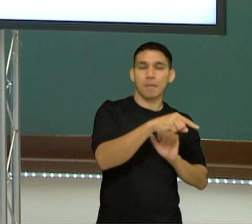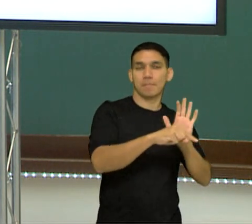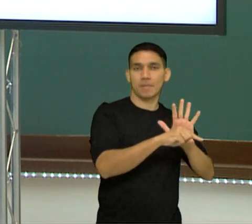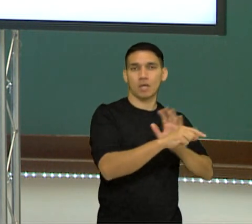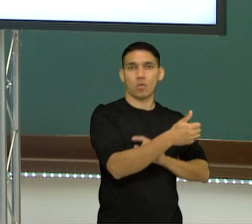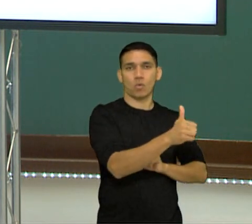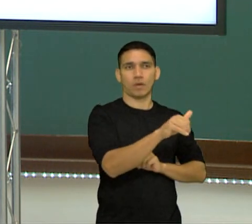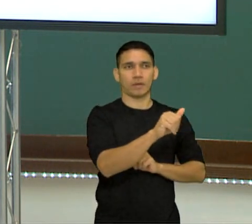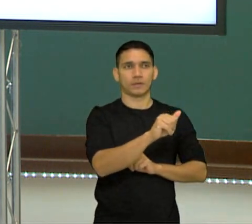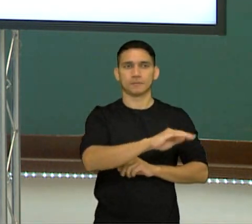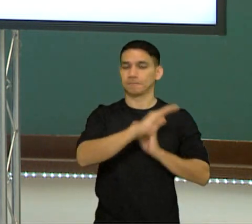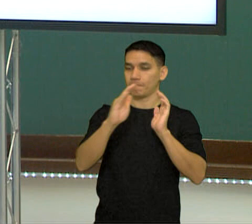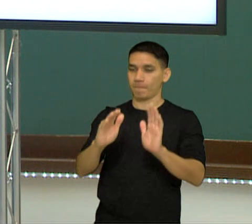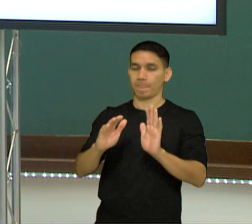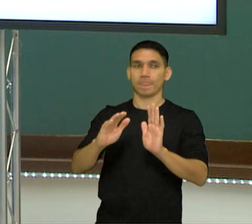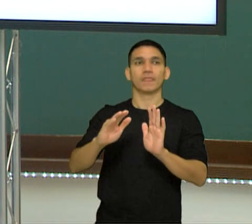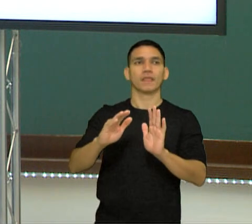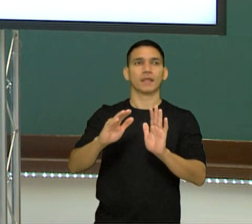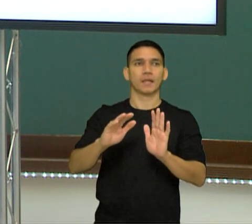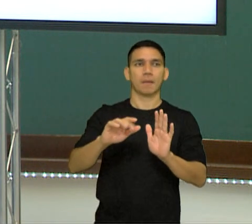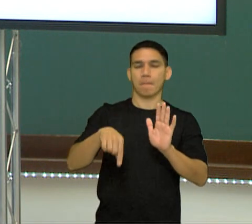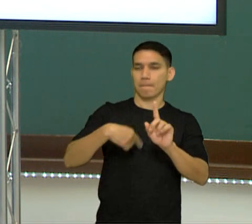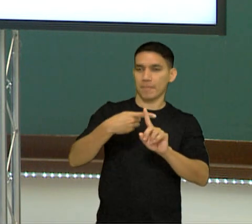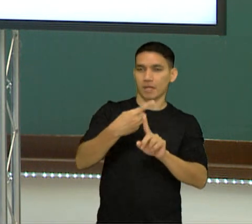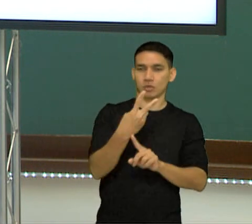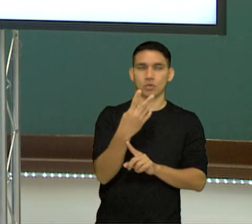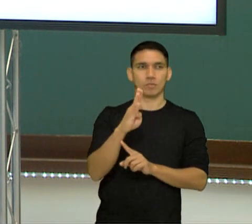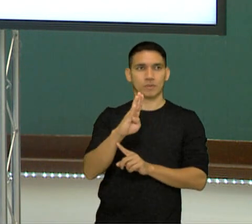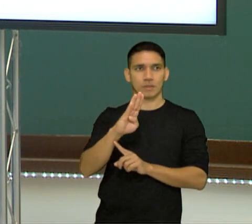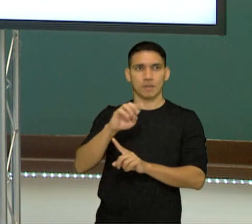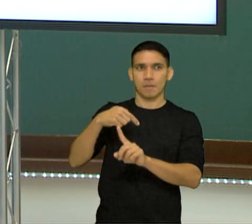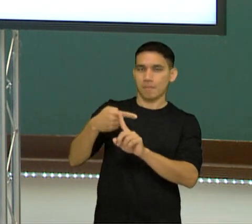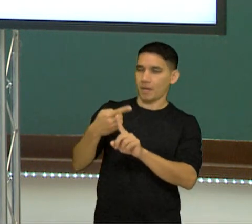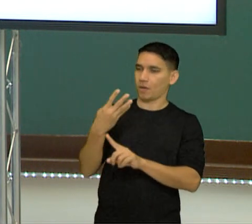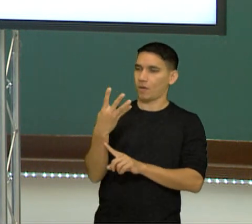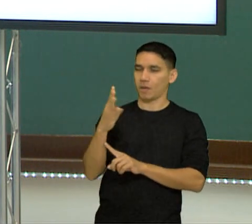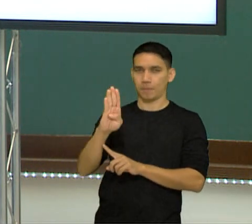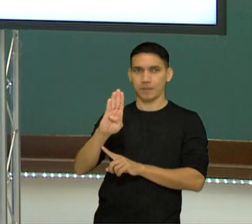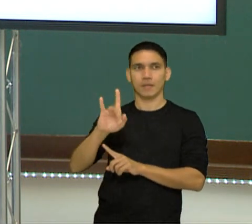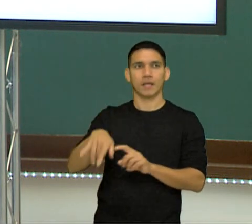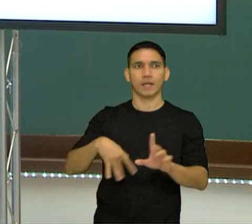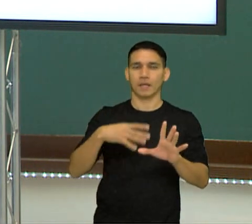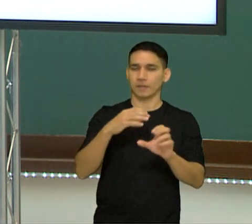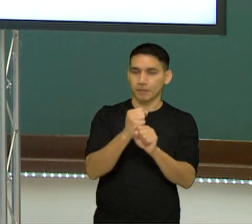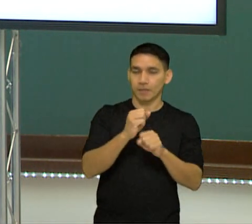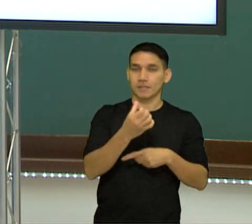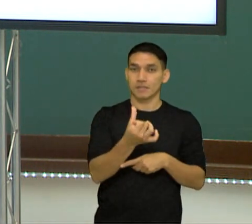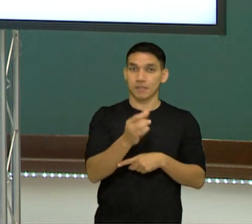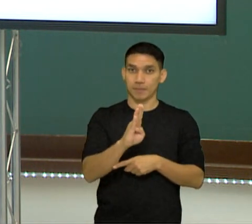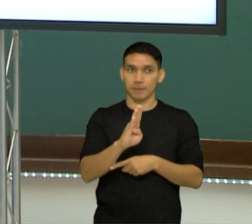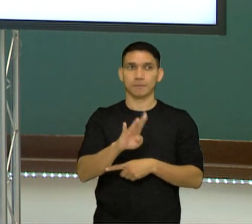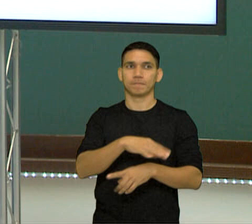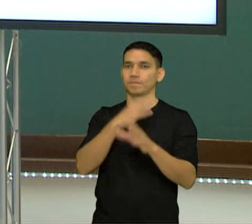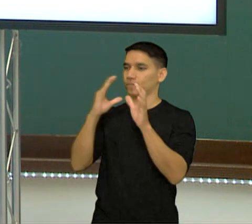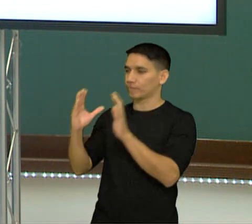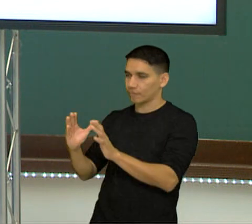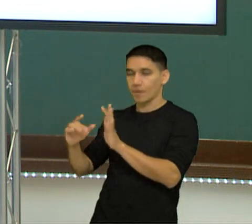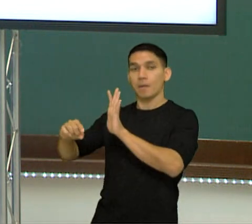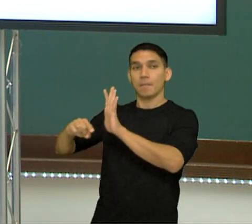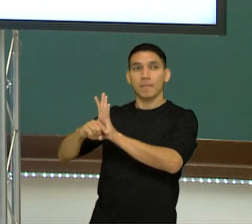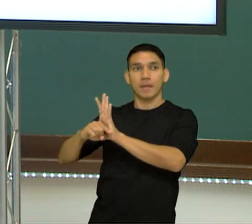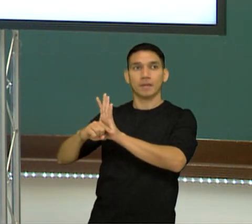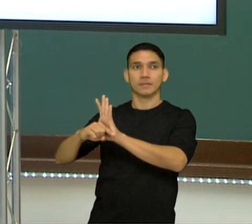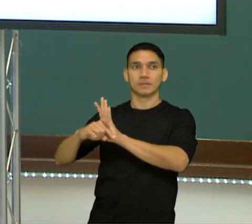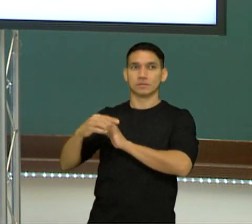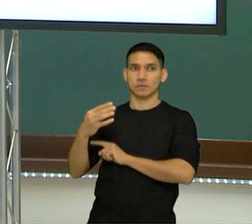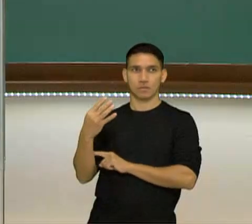6B - 55 - 9 cê tá menos 14 m c posso juntar esses termos que